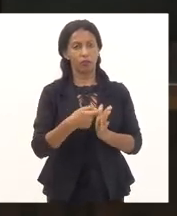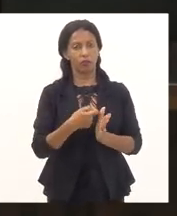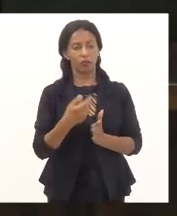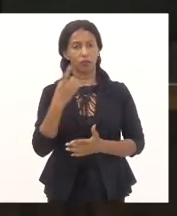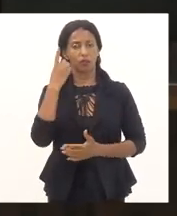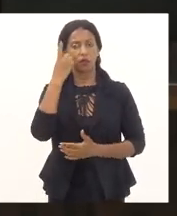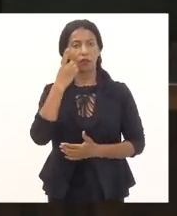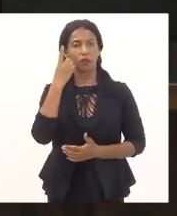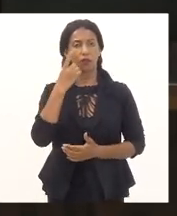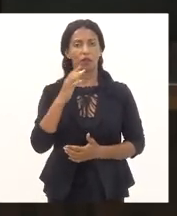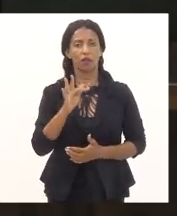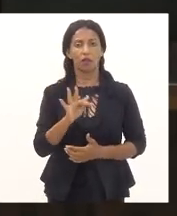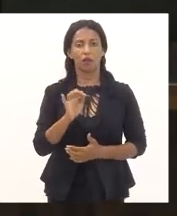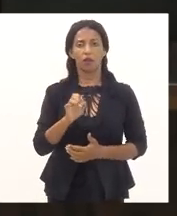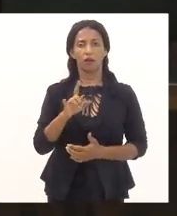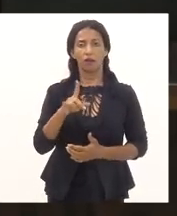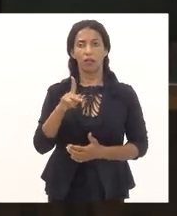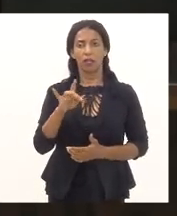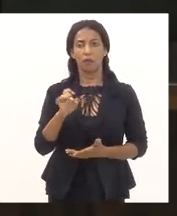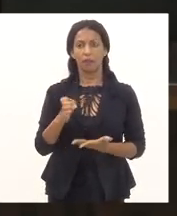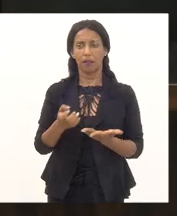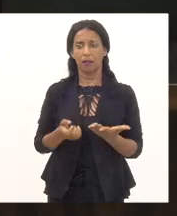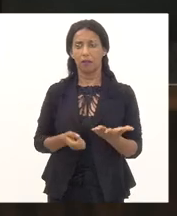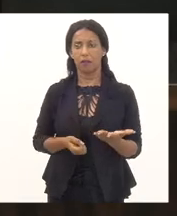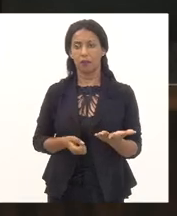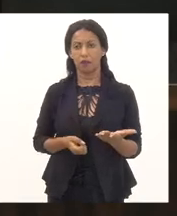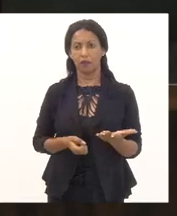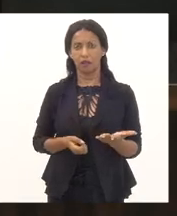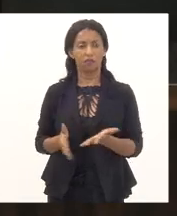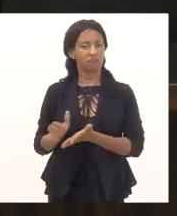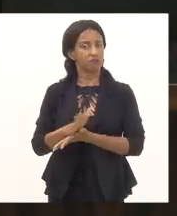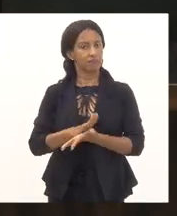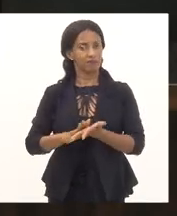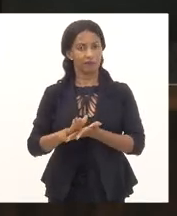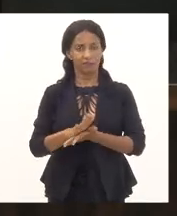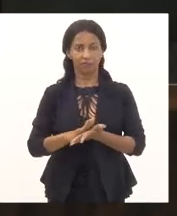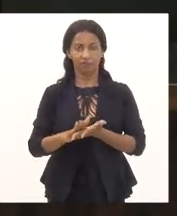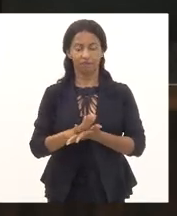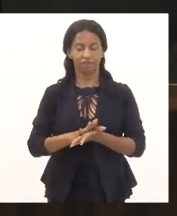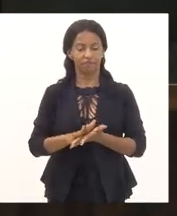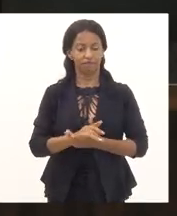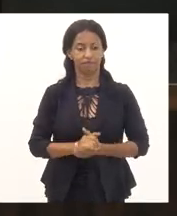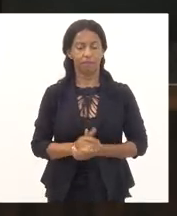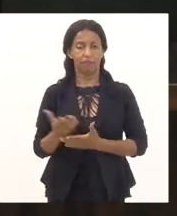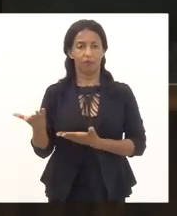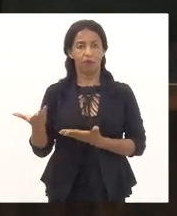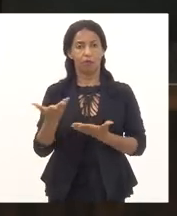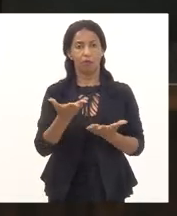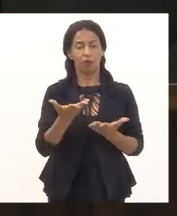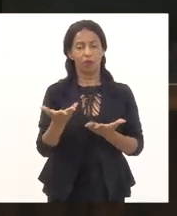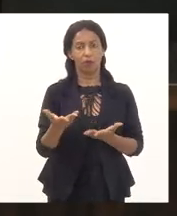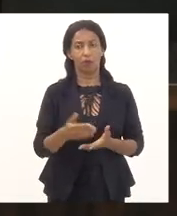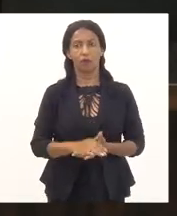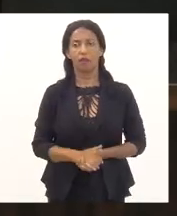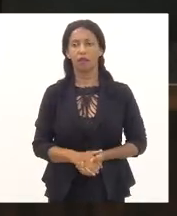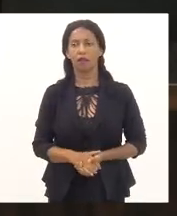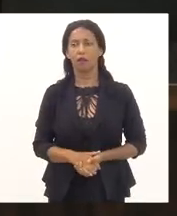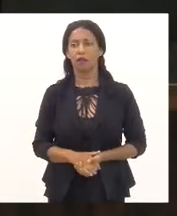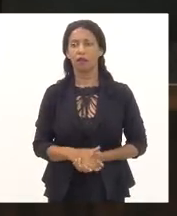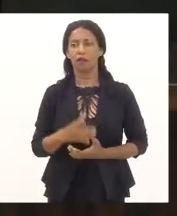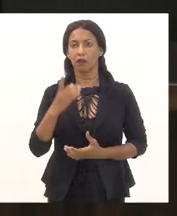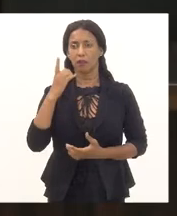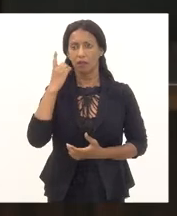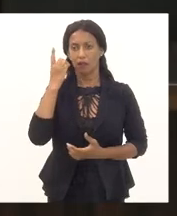o deputado Felipe Poubel. Não se encontrando presente. Próximo orador inscrita é